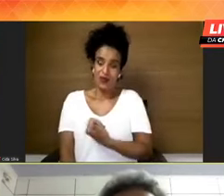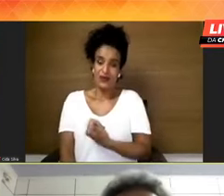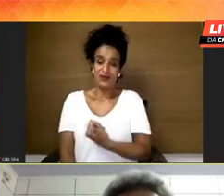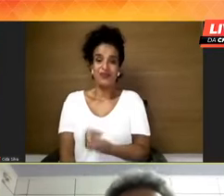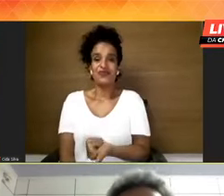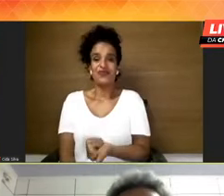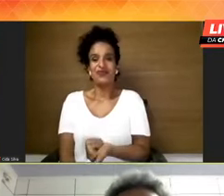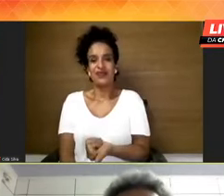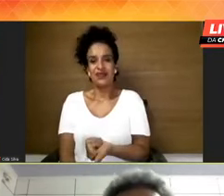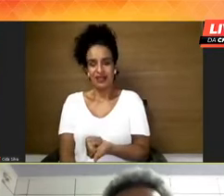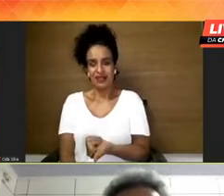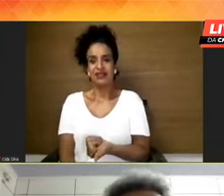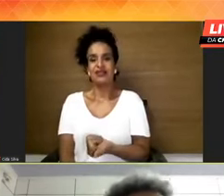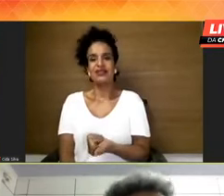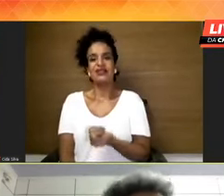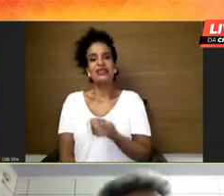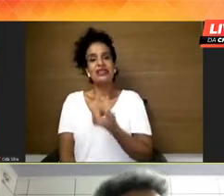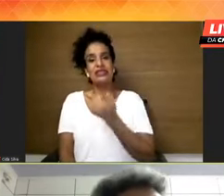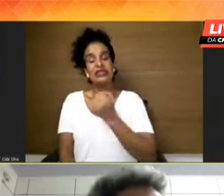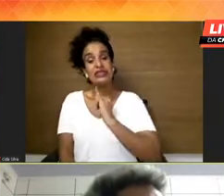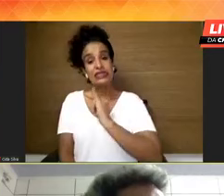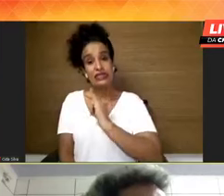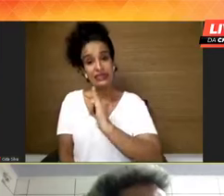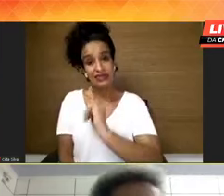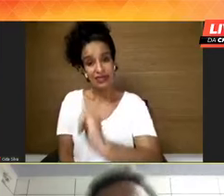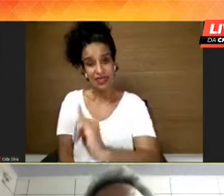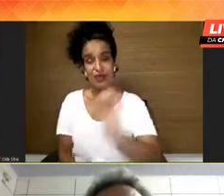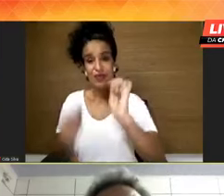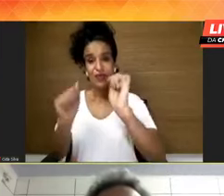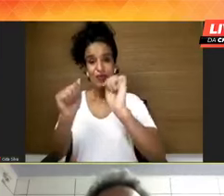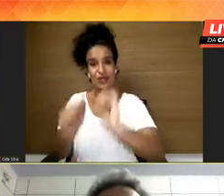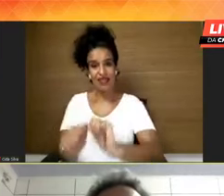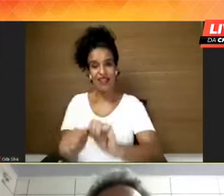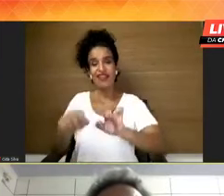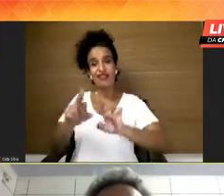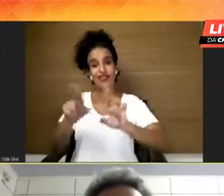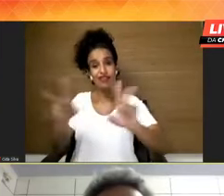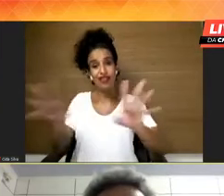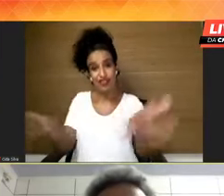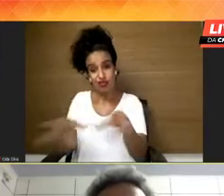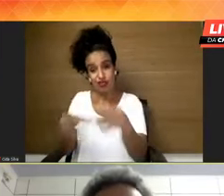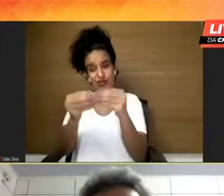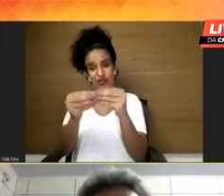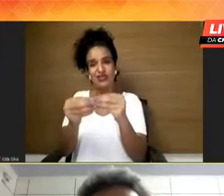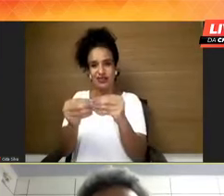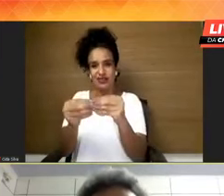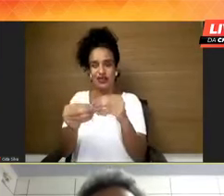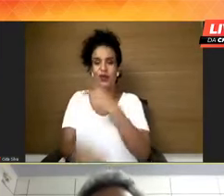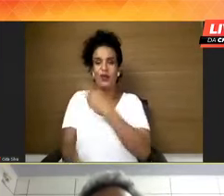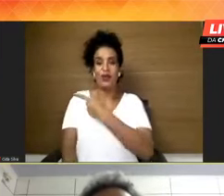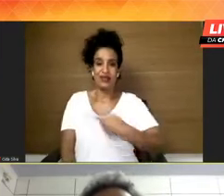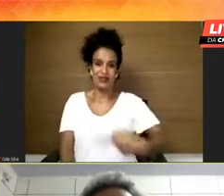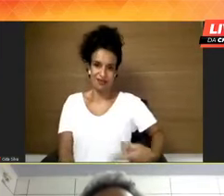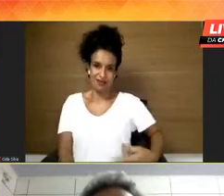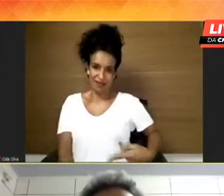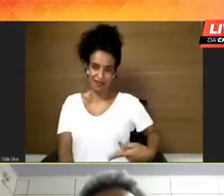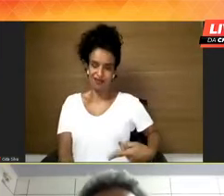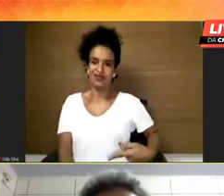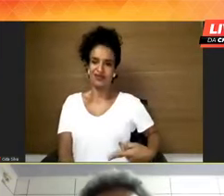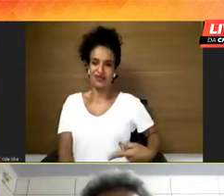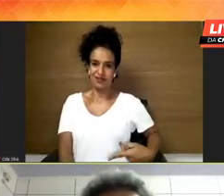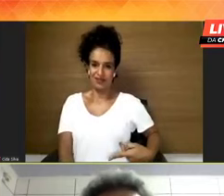mas pudessem falar diferentemente sobre o presidente da República, as